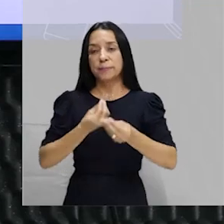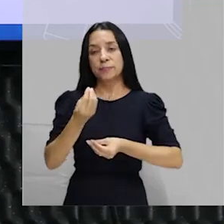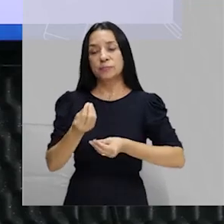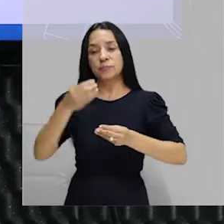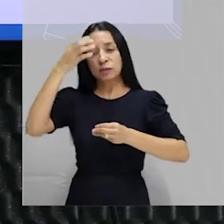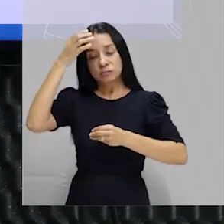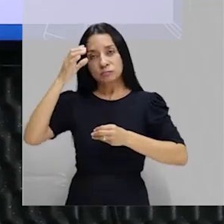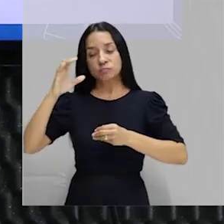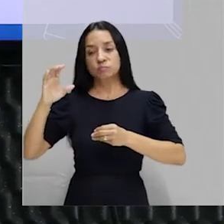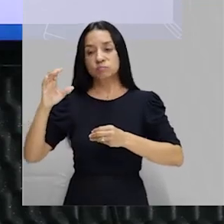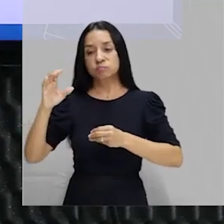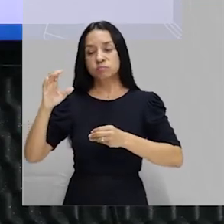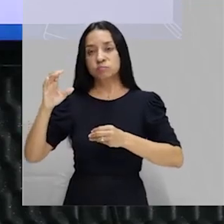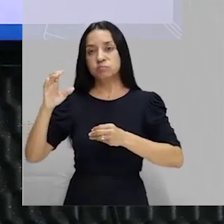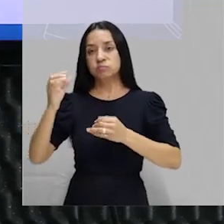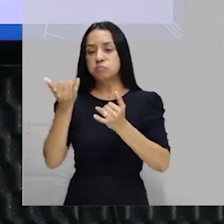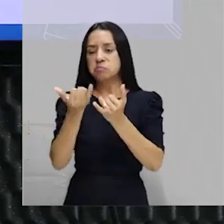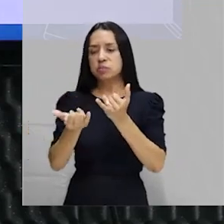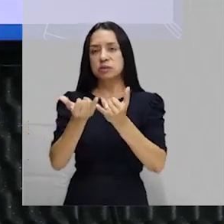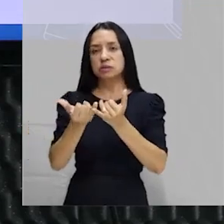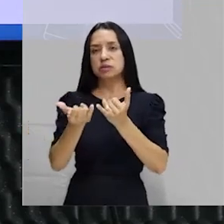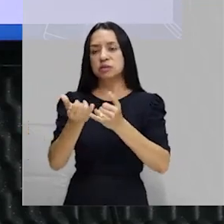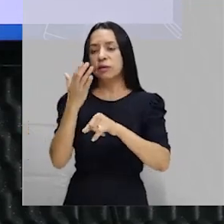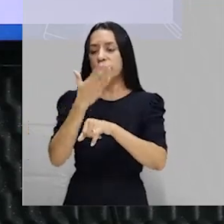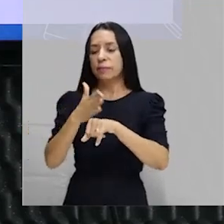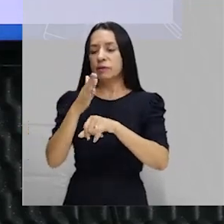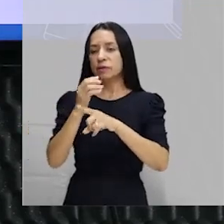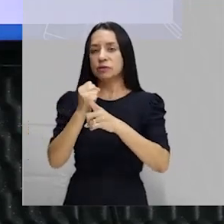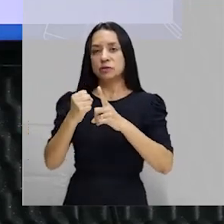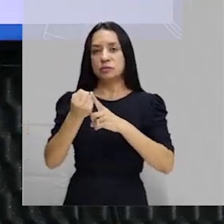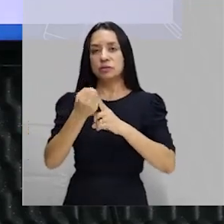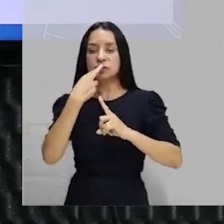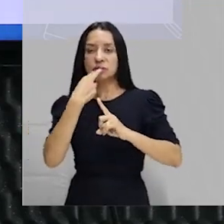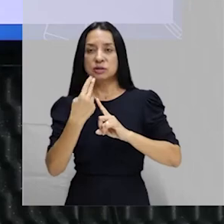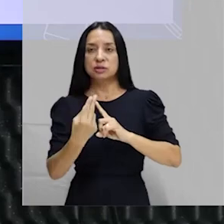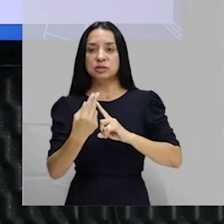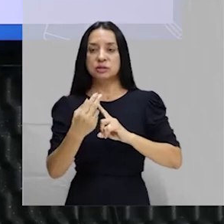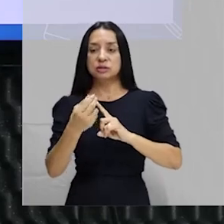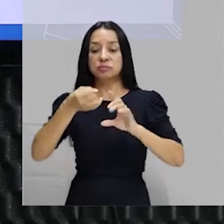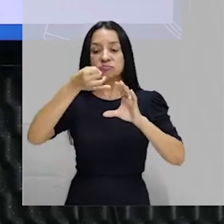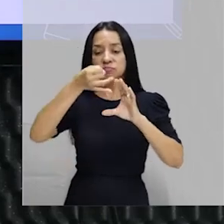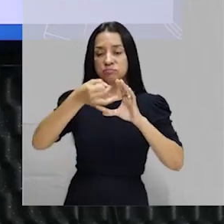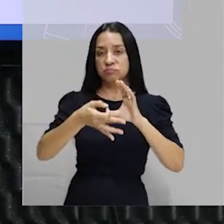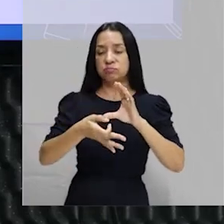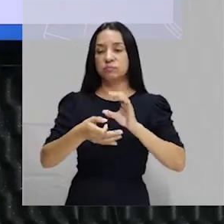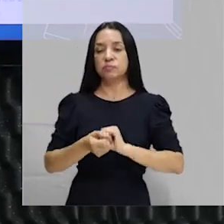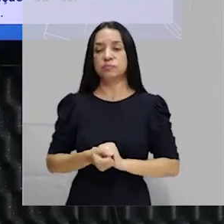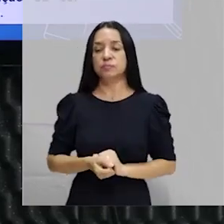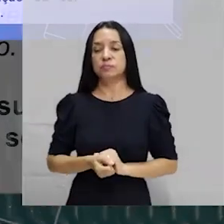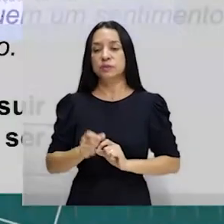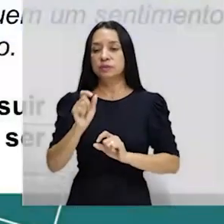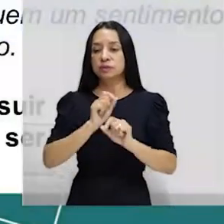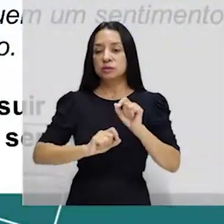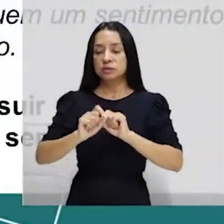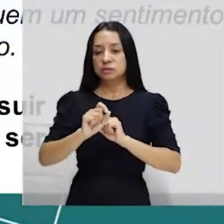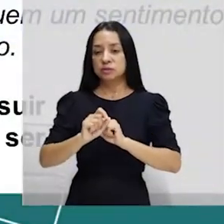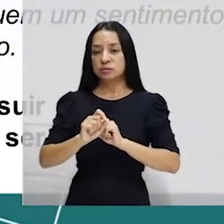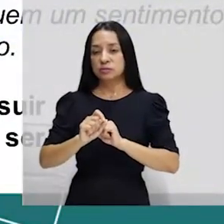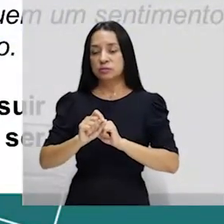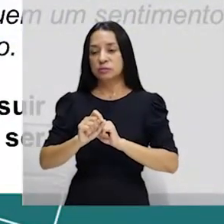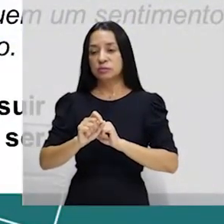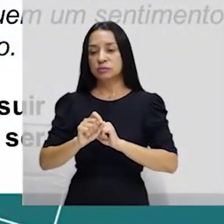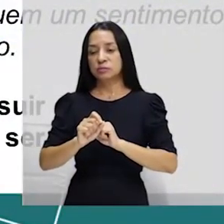fala o seguinte, abre aspas. Significa uma união entre um mesmo povo com um sentimento de pertencimento